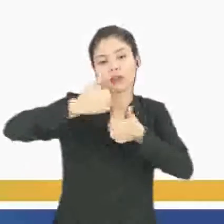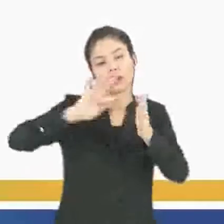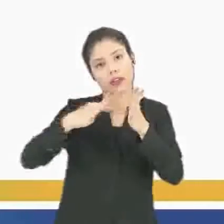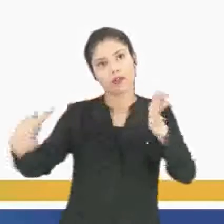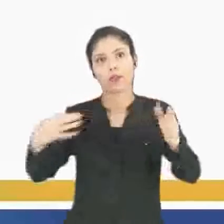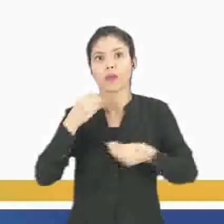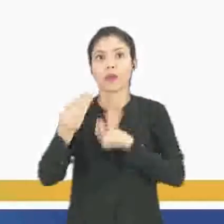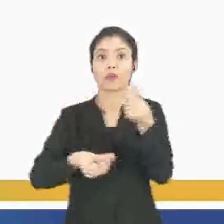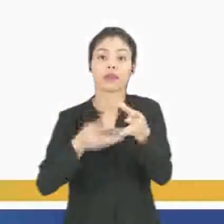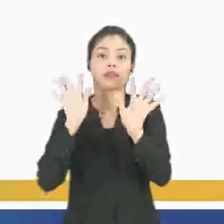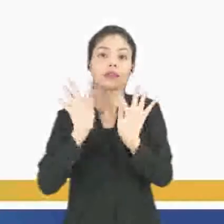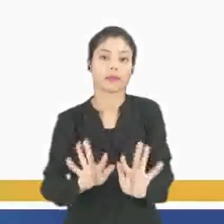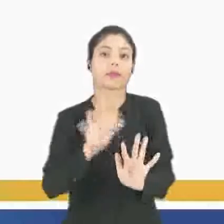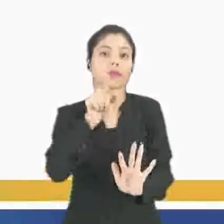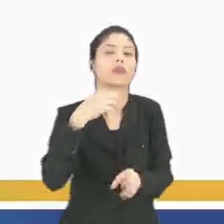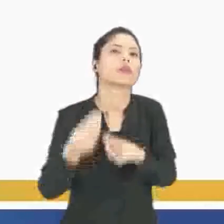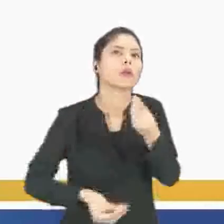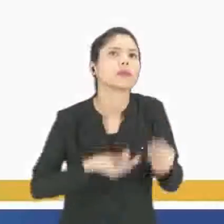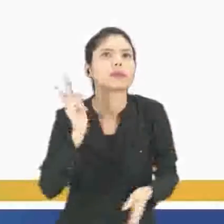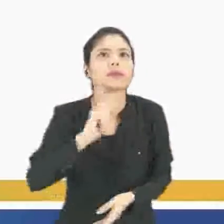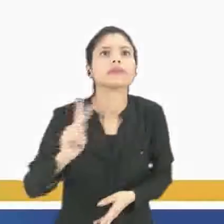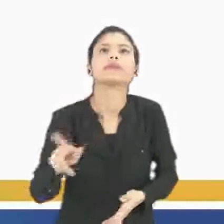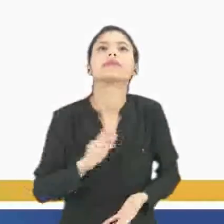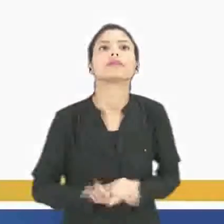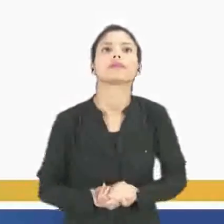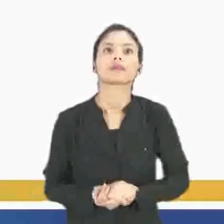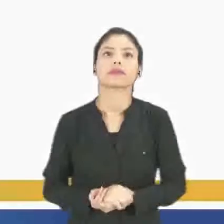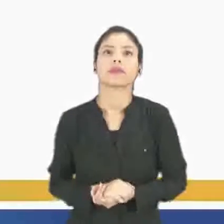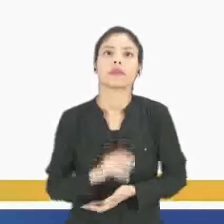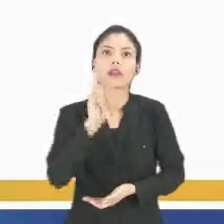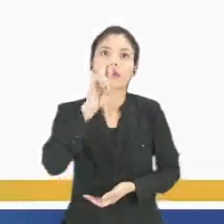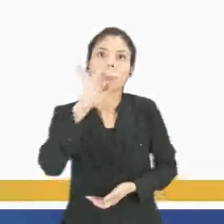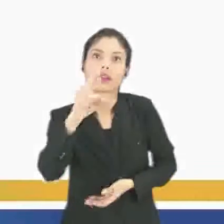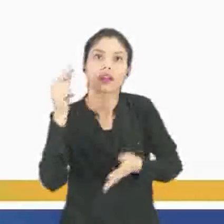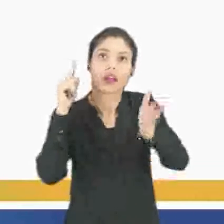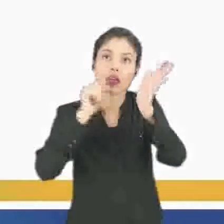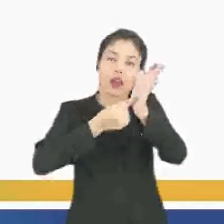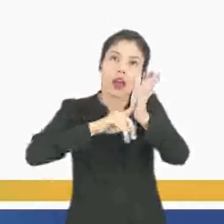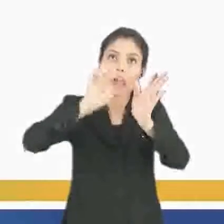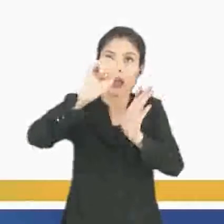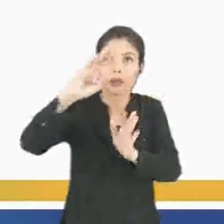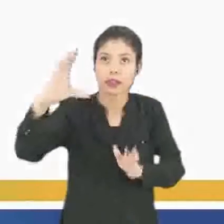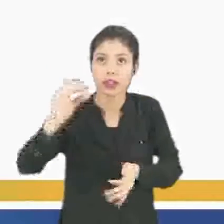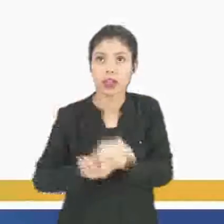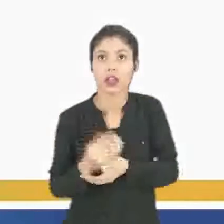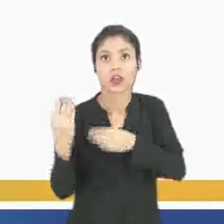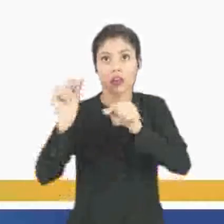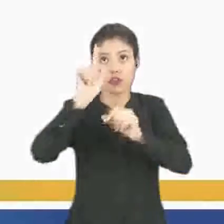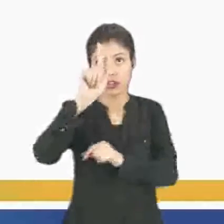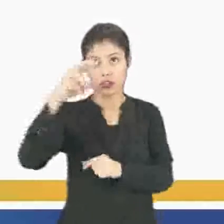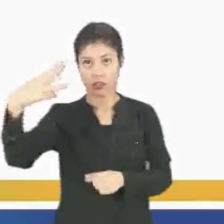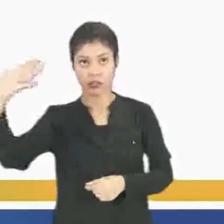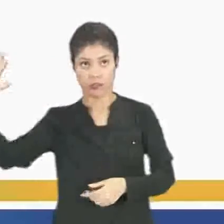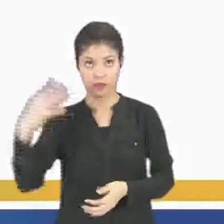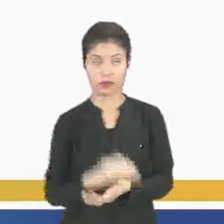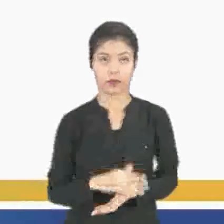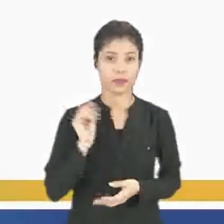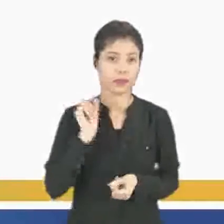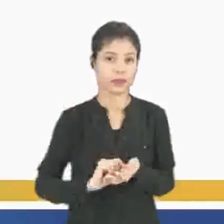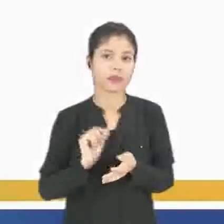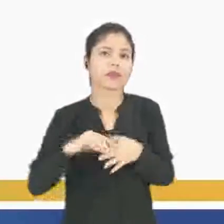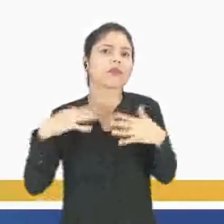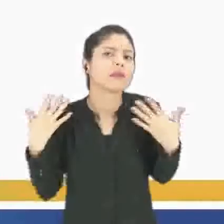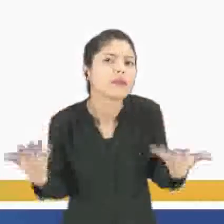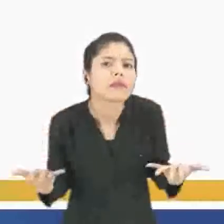fórmula e ver como é que vai ficar. Como assim, professor? O baricentro do triângulo ABC tem coordenadas G3 e 4. Então, o que é que eu vou